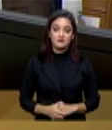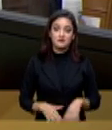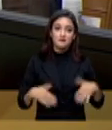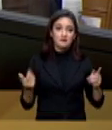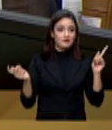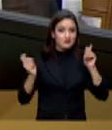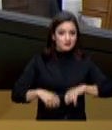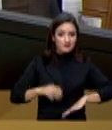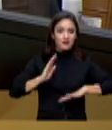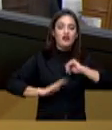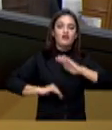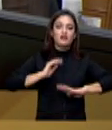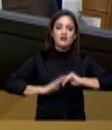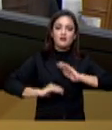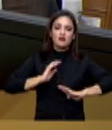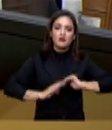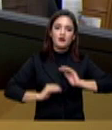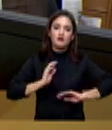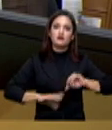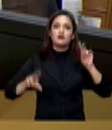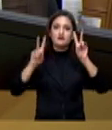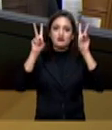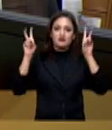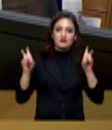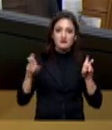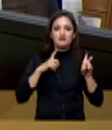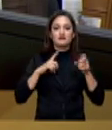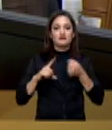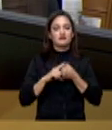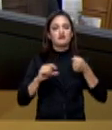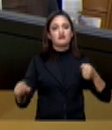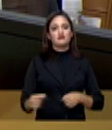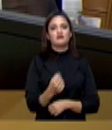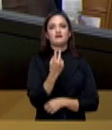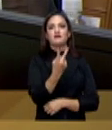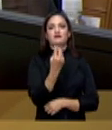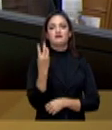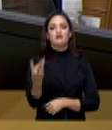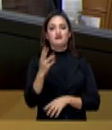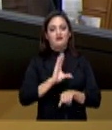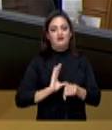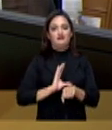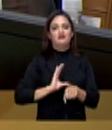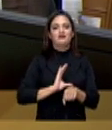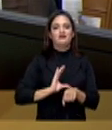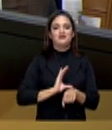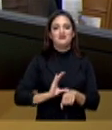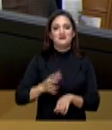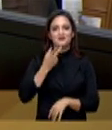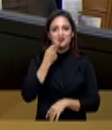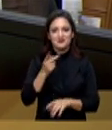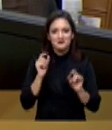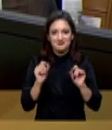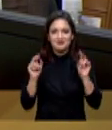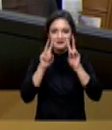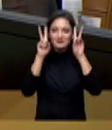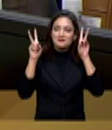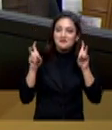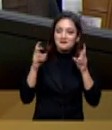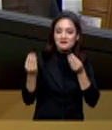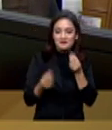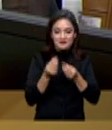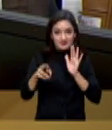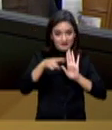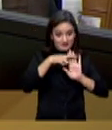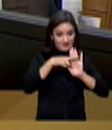competência da União na nos termos do artigo 23 da Constituição se refere a expedição de